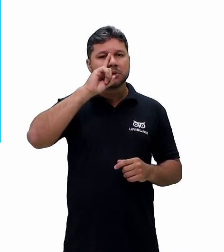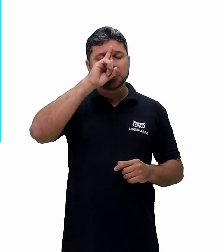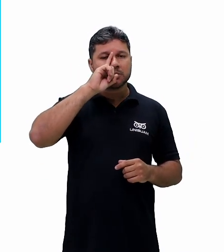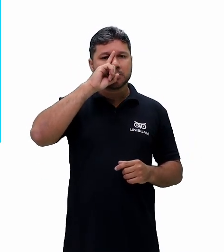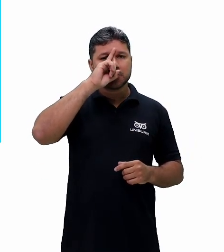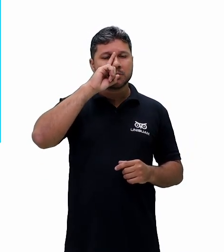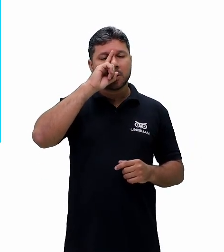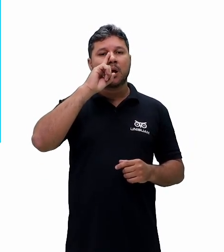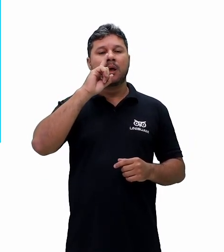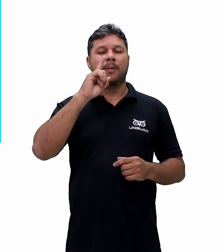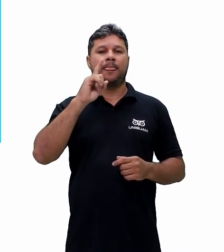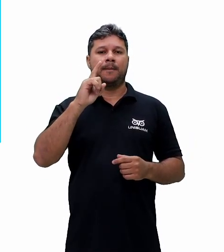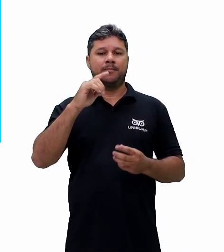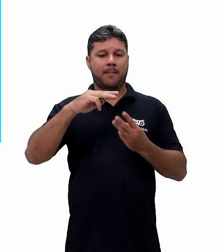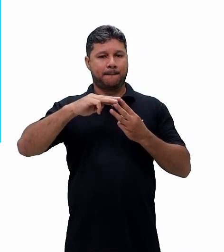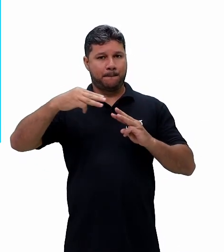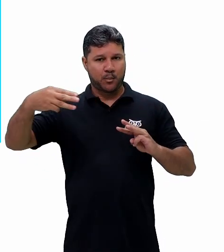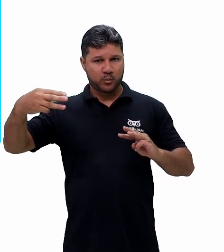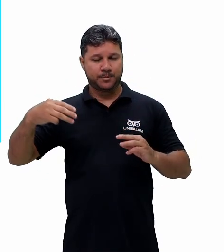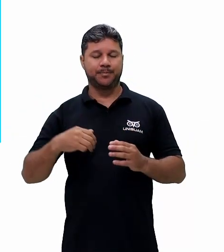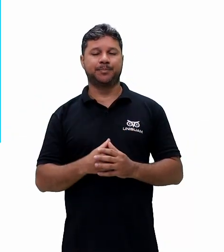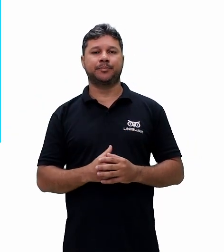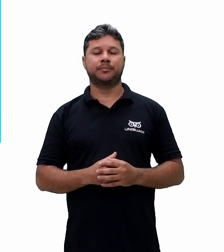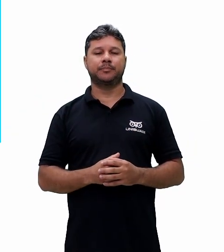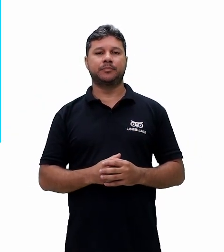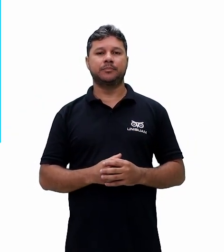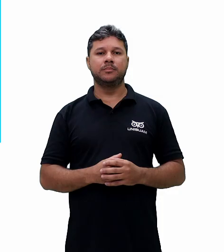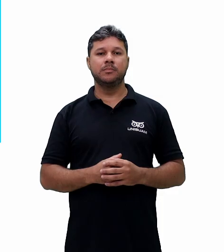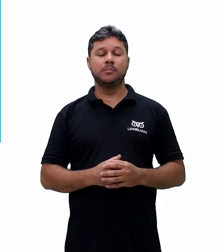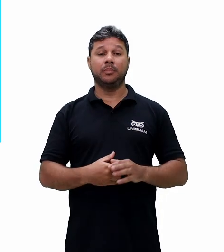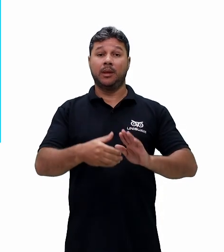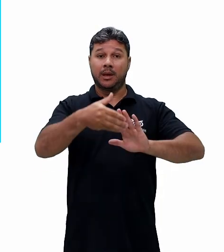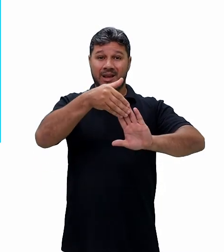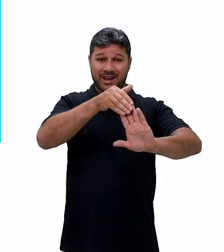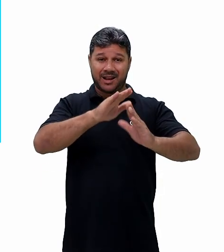reduz o risco de lesões musculares.